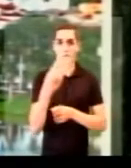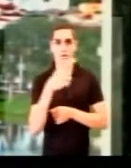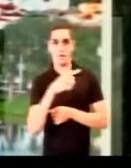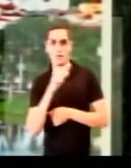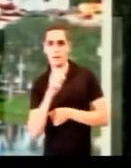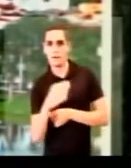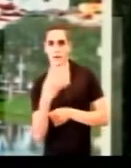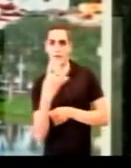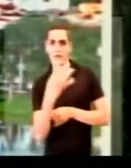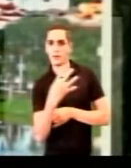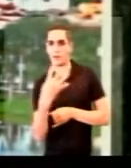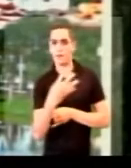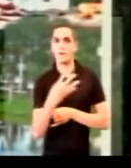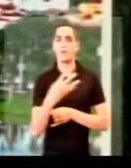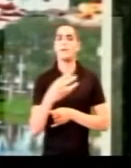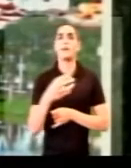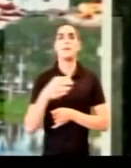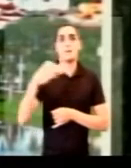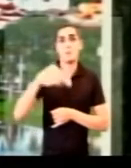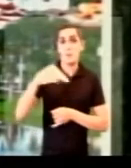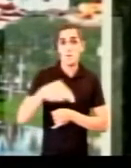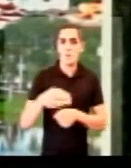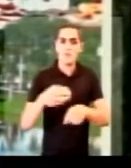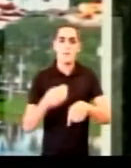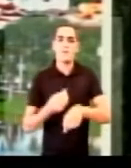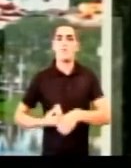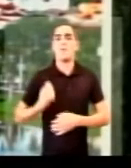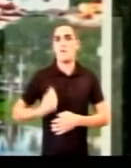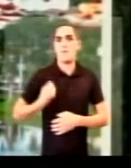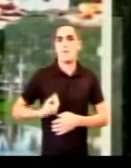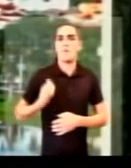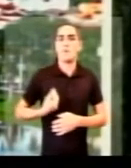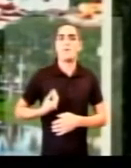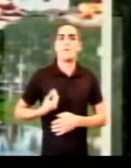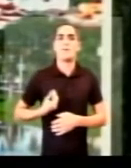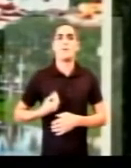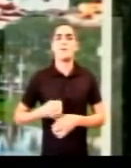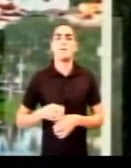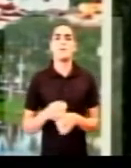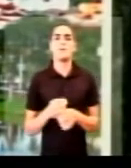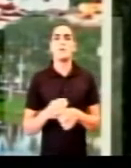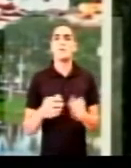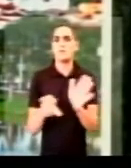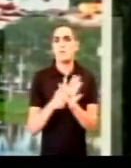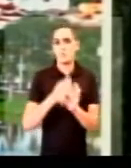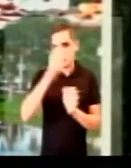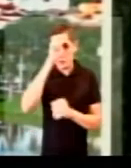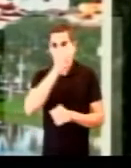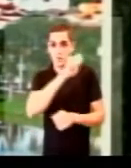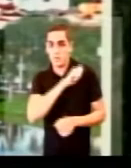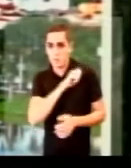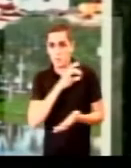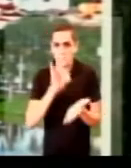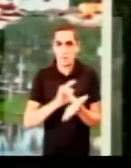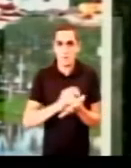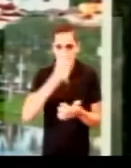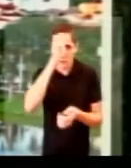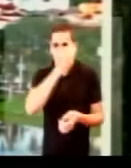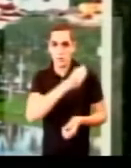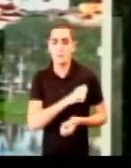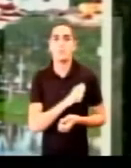e 43 minutos. Nós estamos ao vivo pelos canais oficiais da Prefeitura de Rio